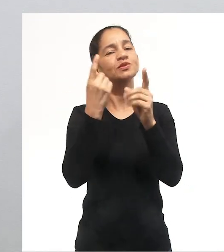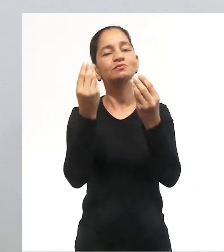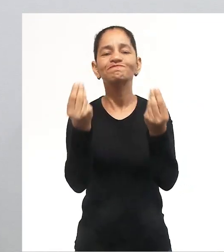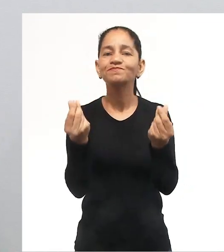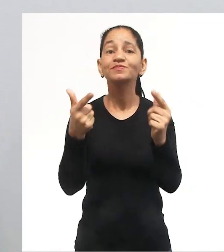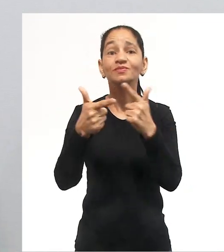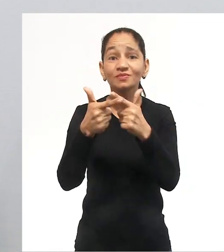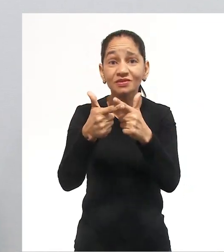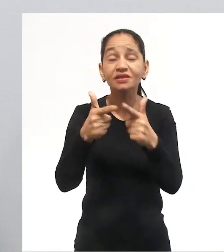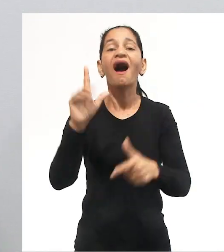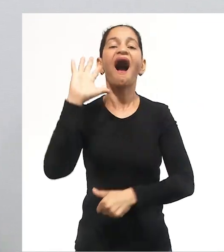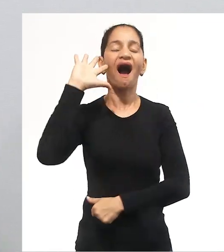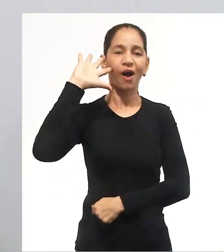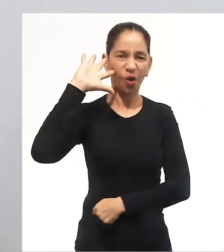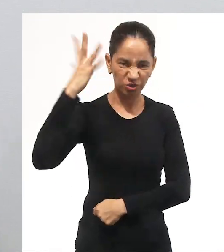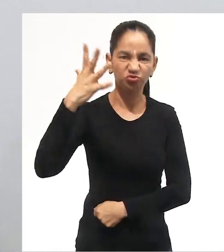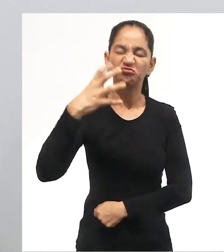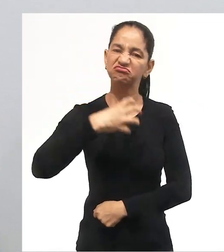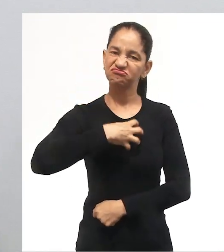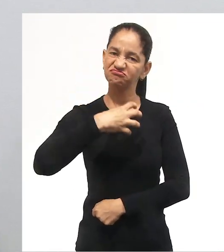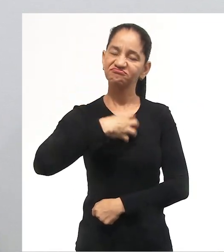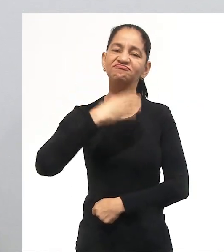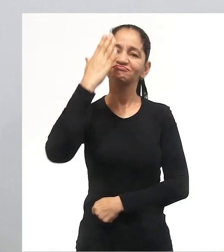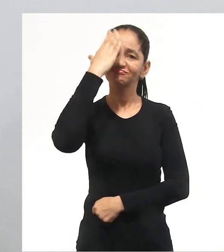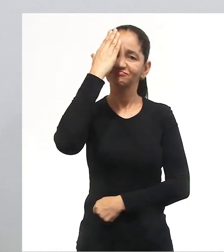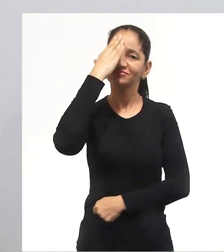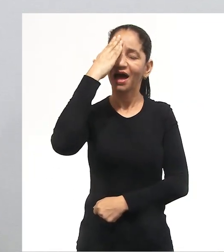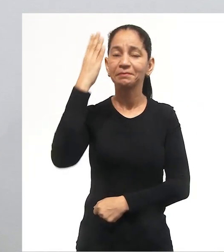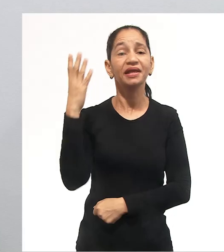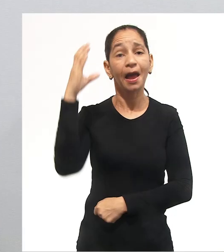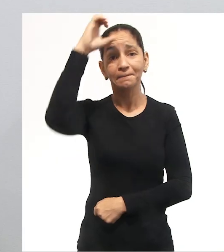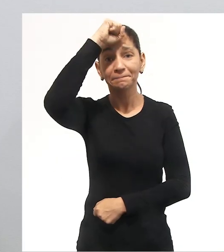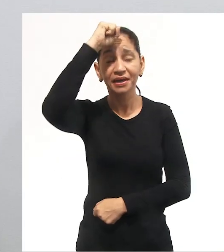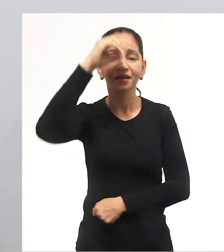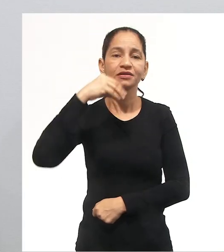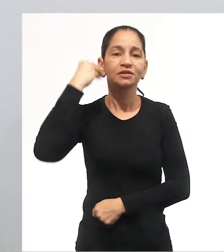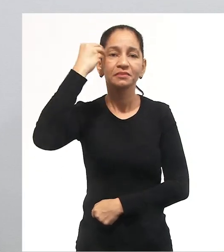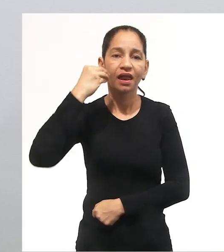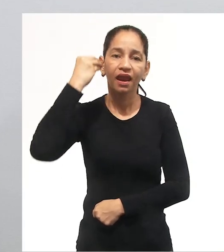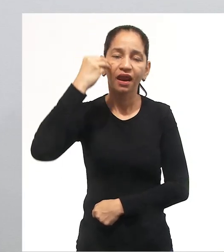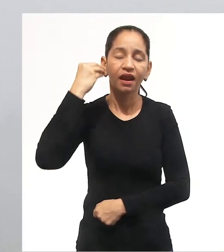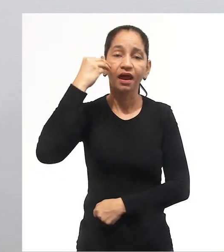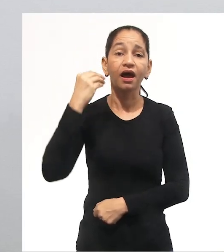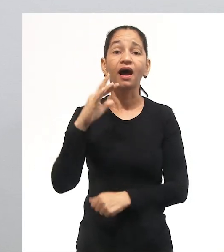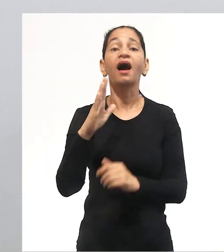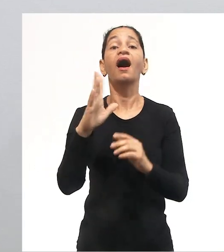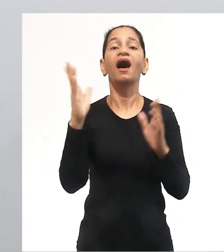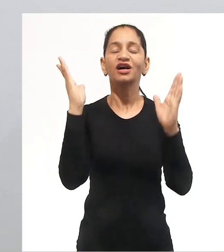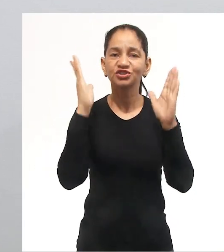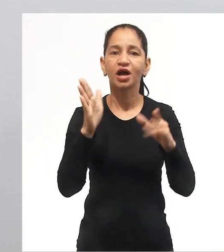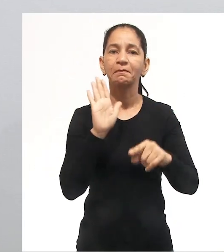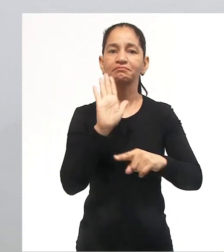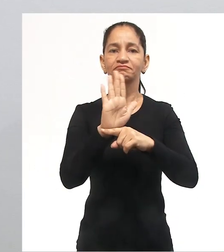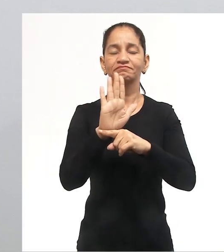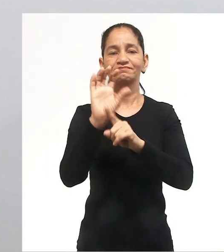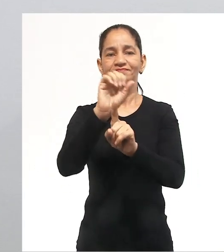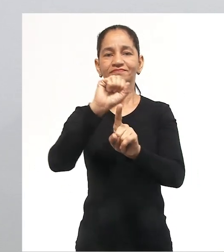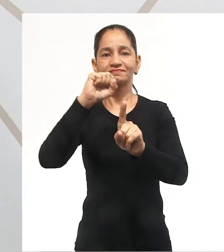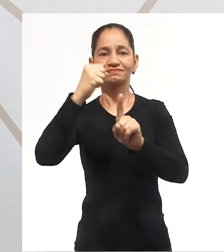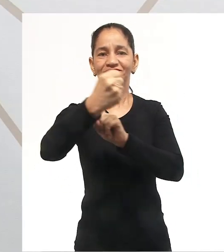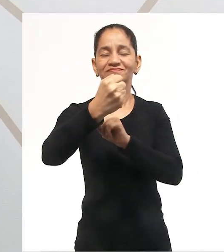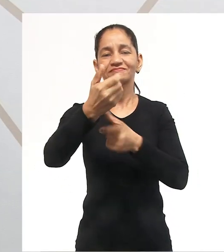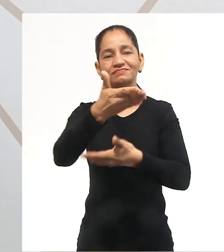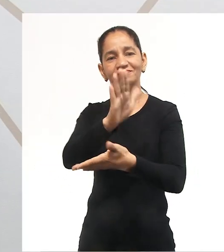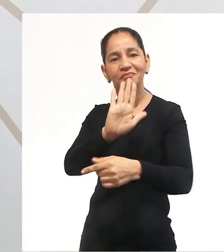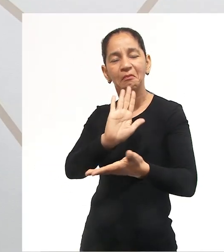encontrar soluções para algum problema que ele identifique na realidade dele, né? E com isso, o que ele estabelece? Uma colaboração em sociedade, com aquele grupo,